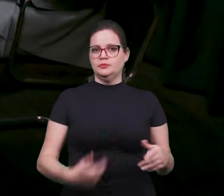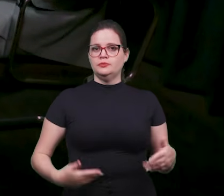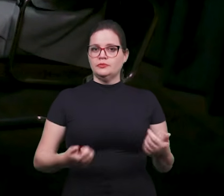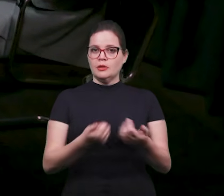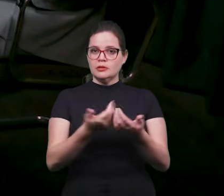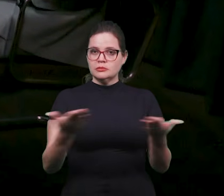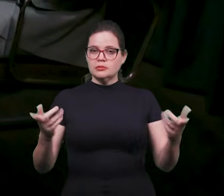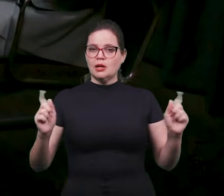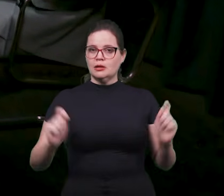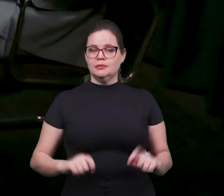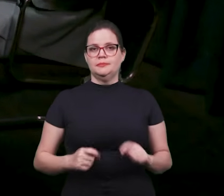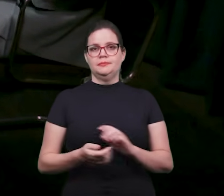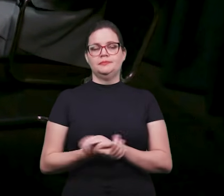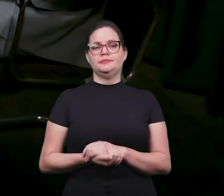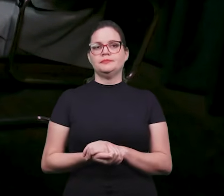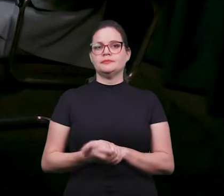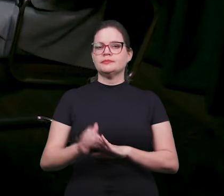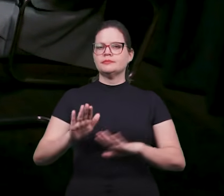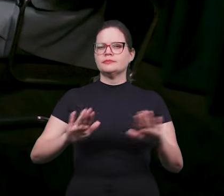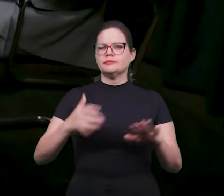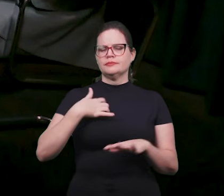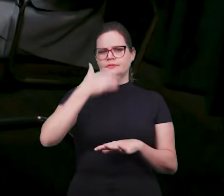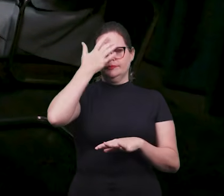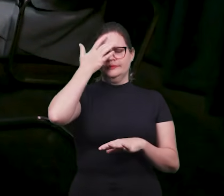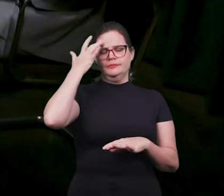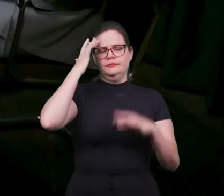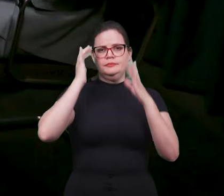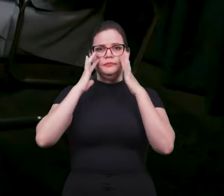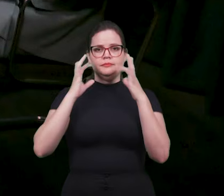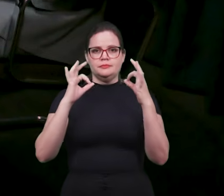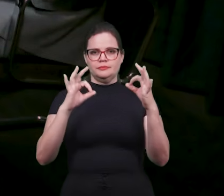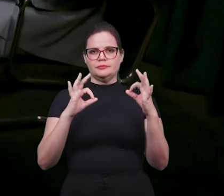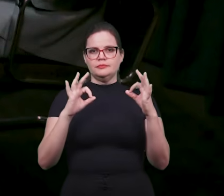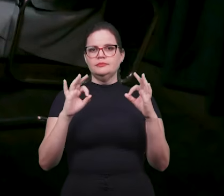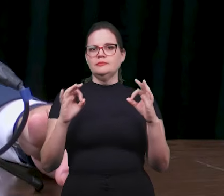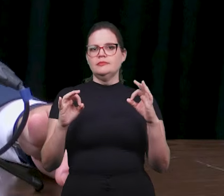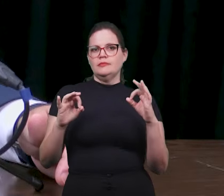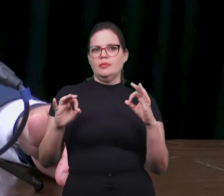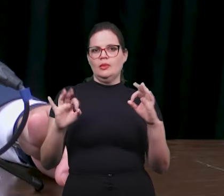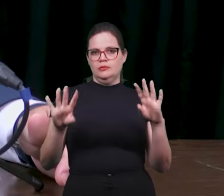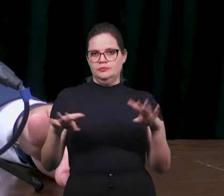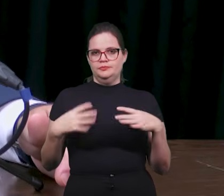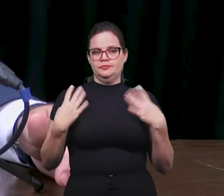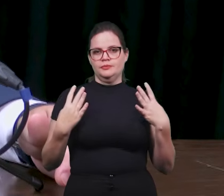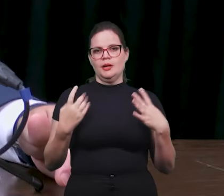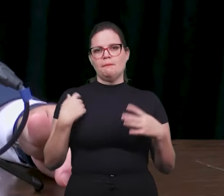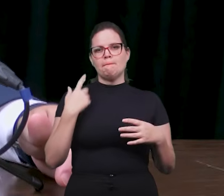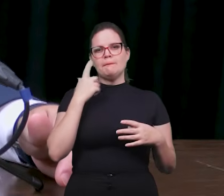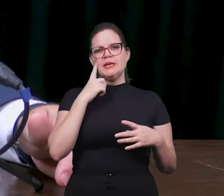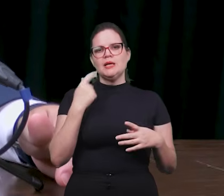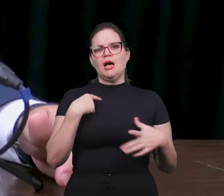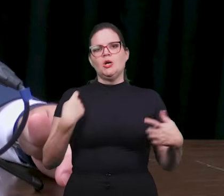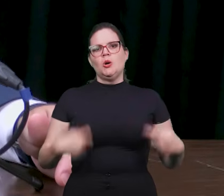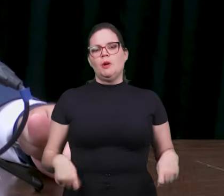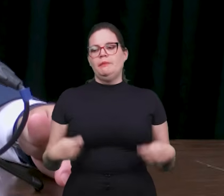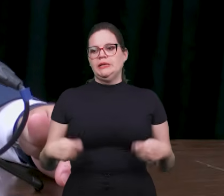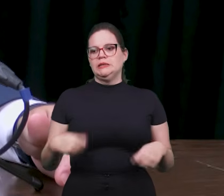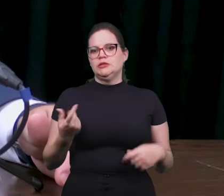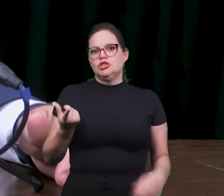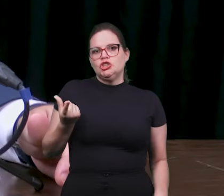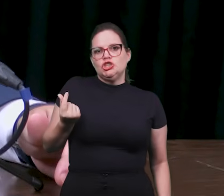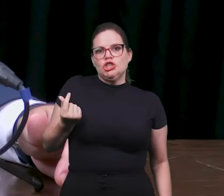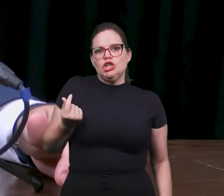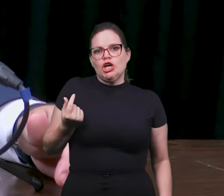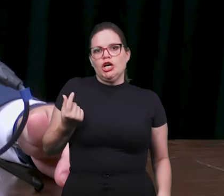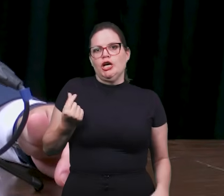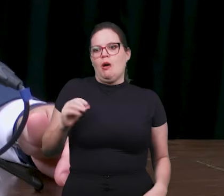à disposição. Às vezes quem está nos assistindo, né, pode pensar que precisa ter um grande faturamento